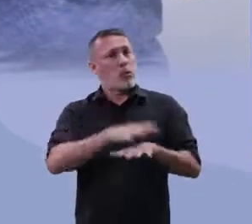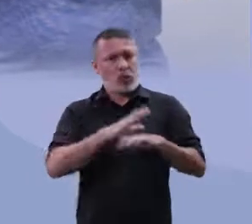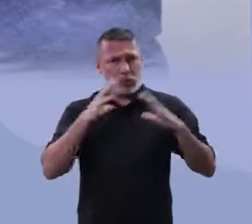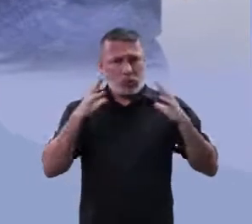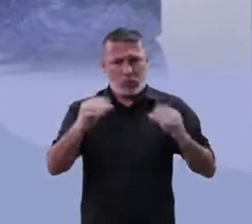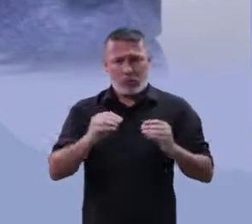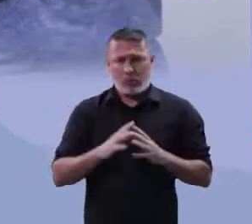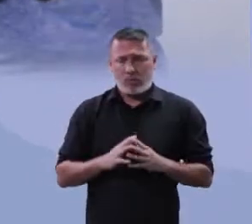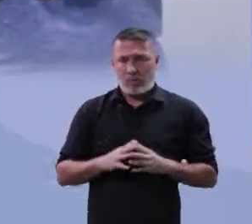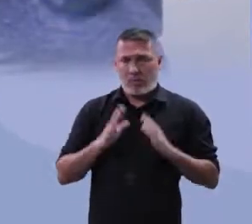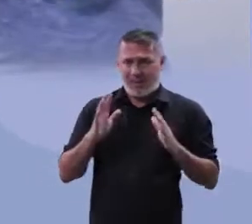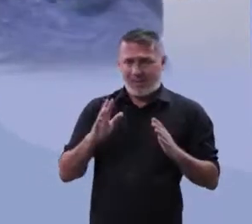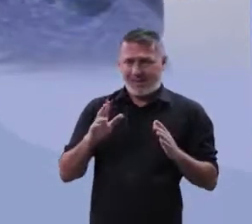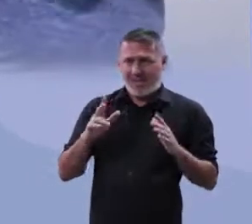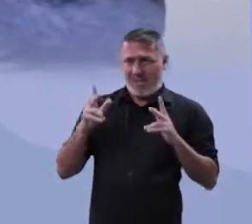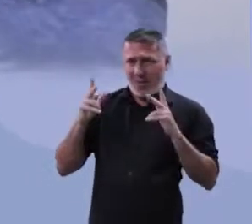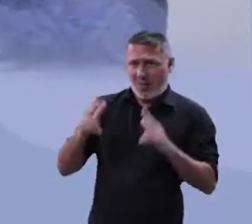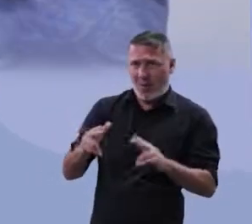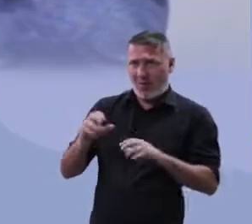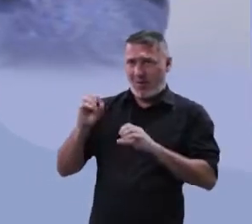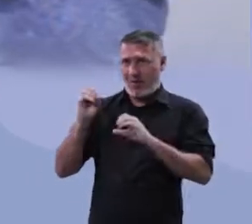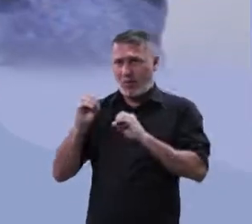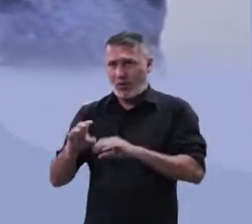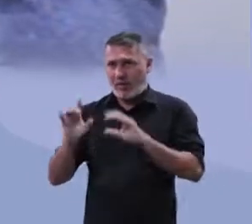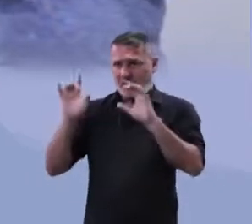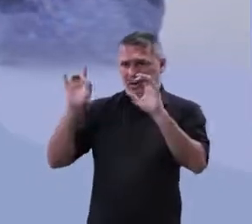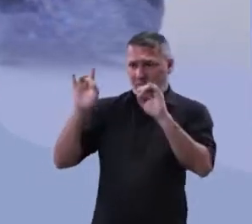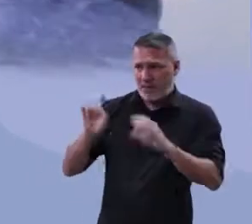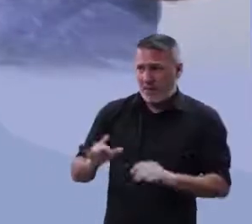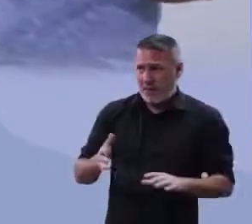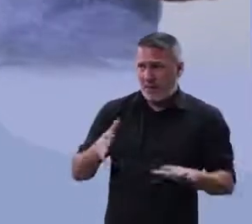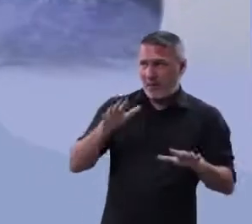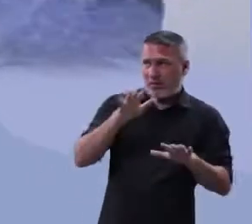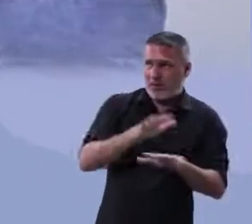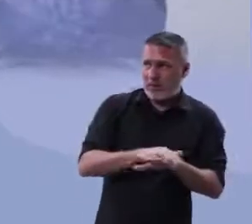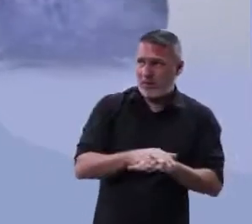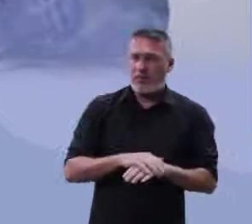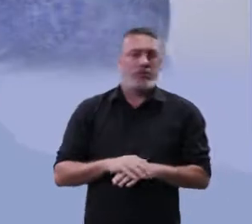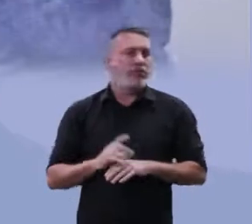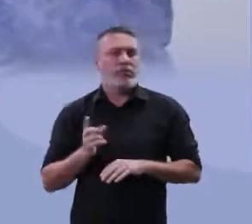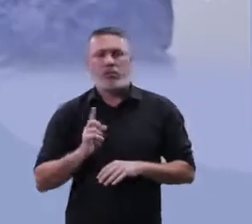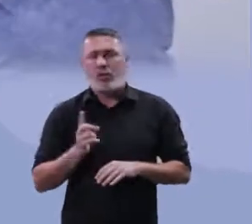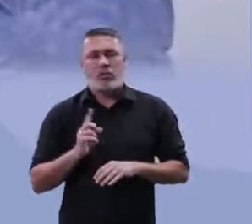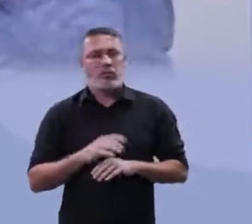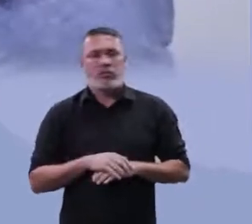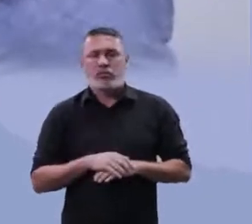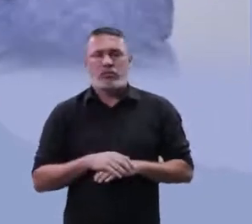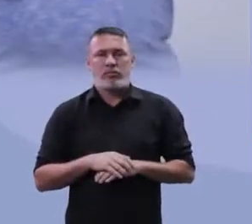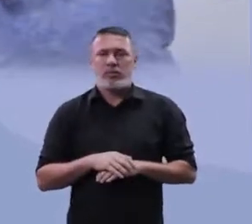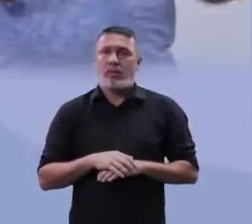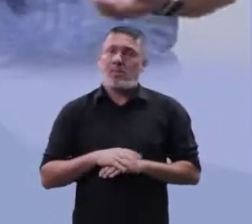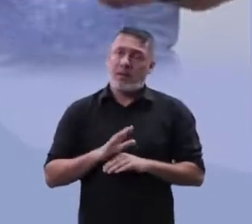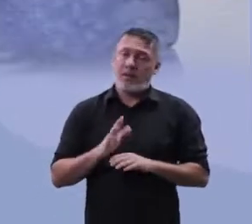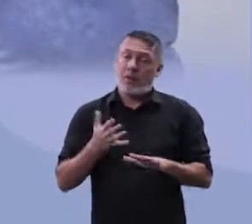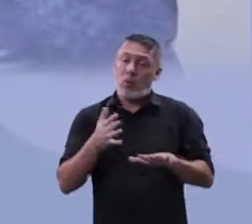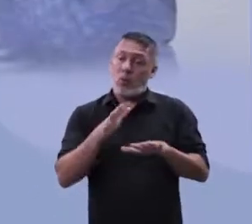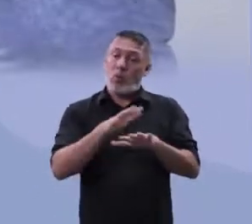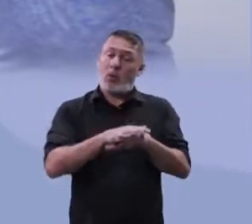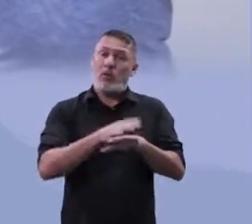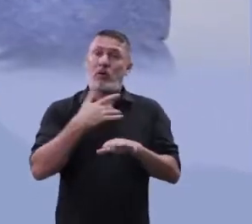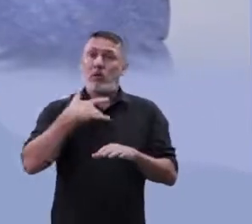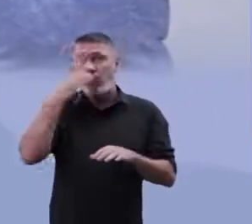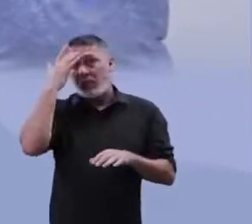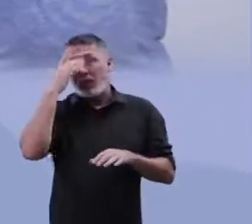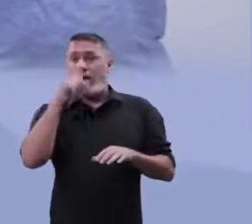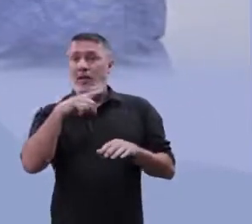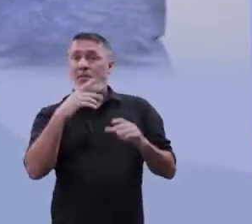todos. Mas é a mesma coisa que educação especial? Não, peraí, incluir, eu acho que é aquela pessoa que mora numa